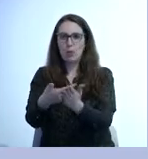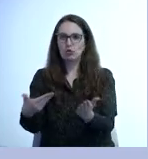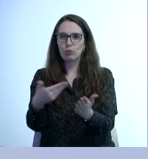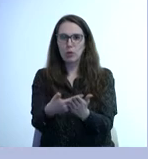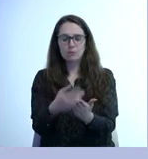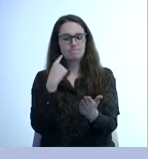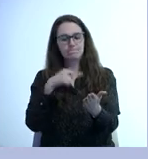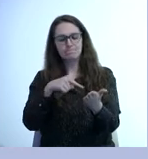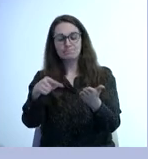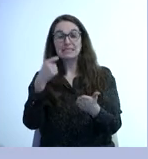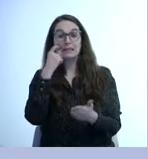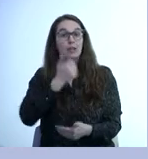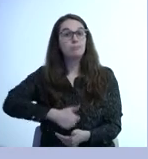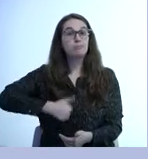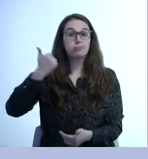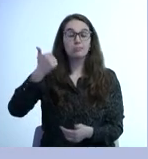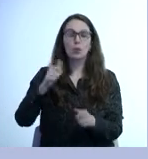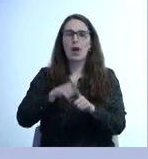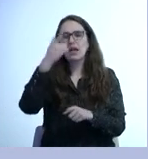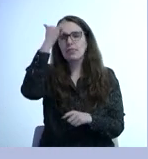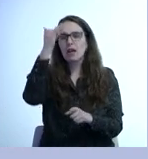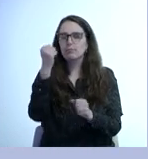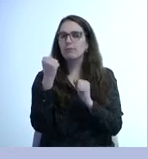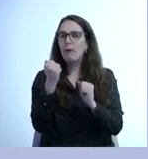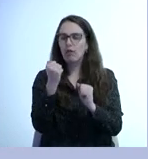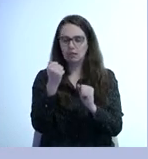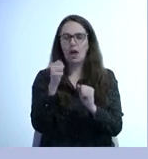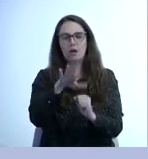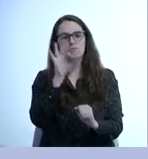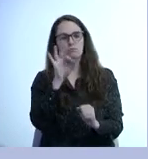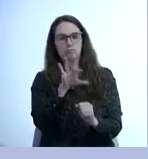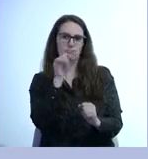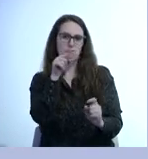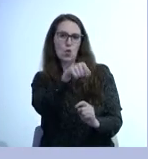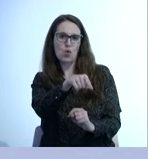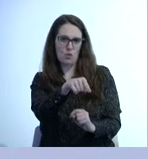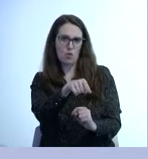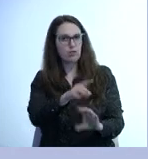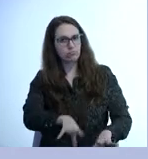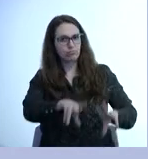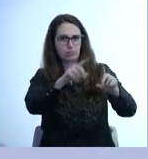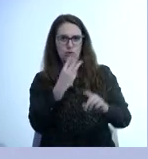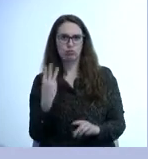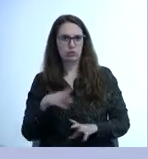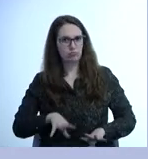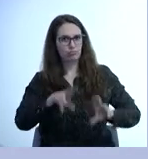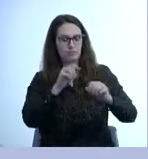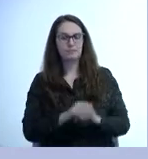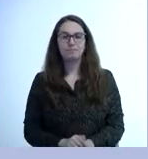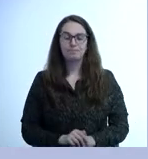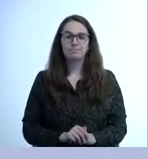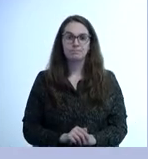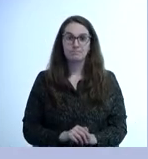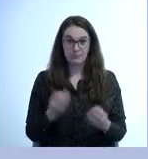quem tivesse a ideia mais forte iríamos depois desenvolver. E a verdade é